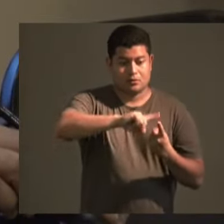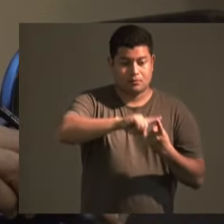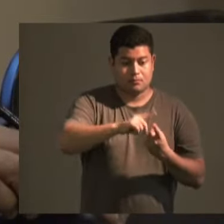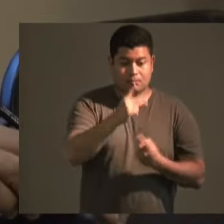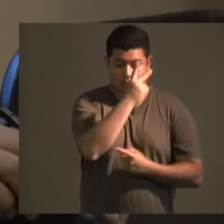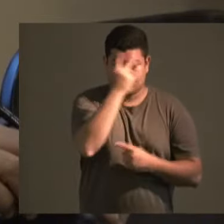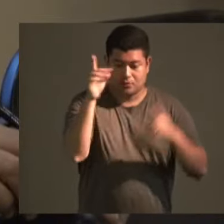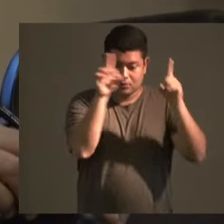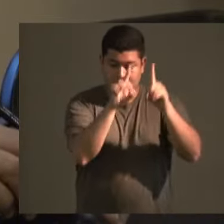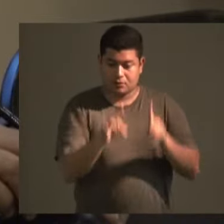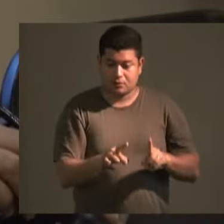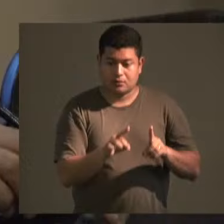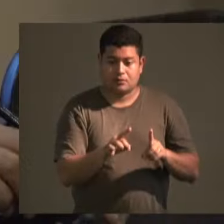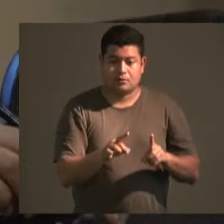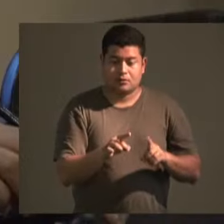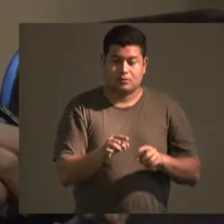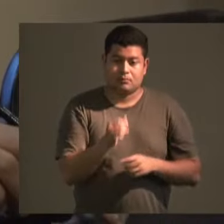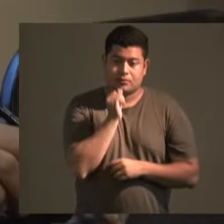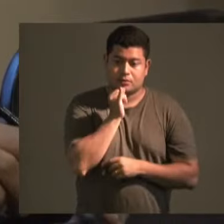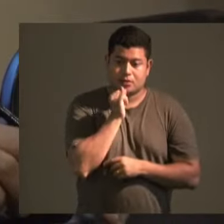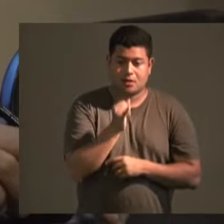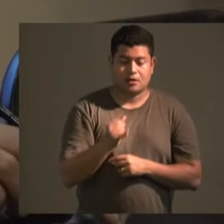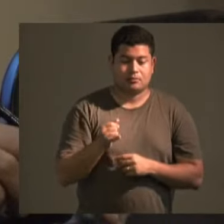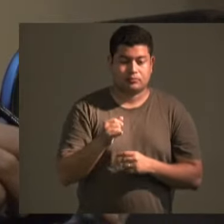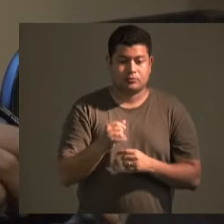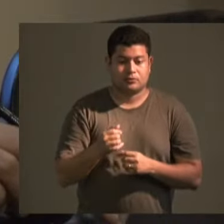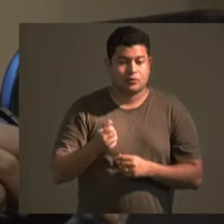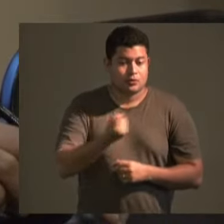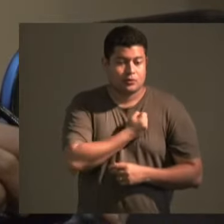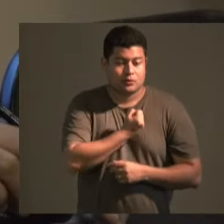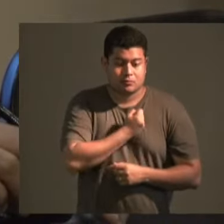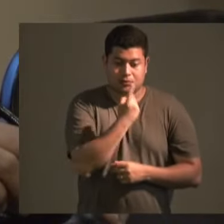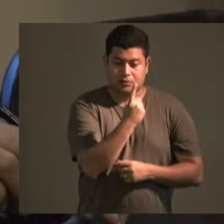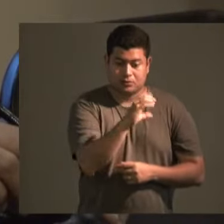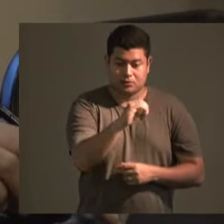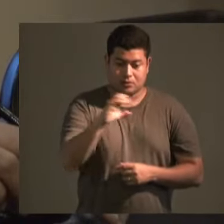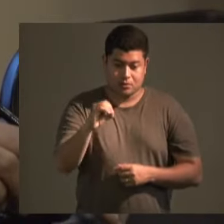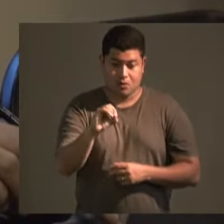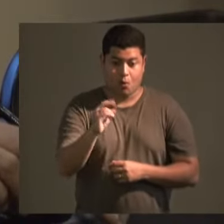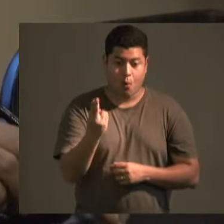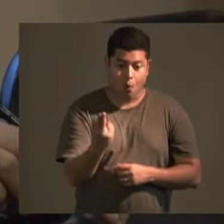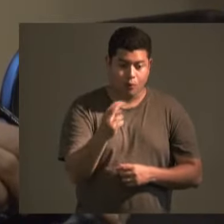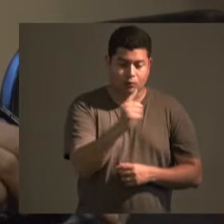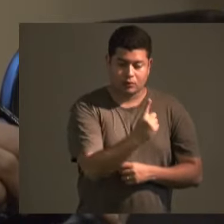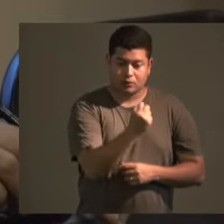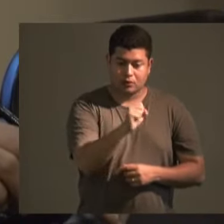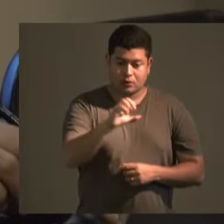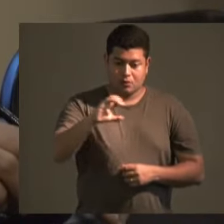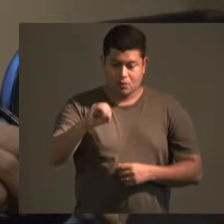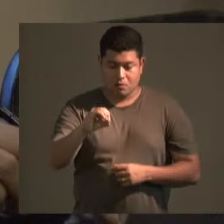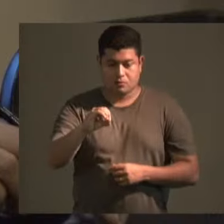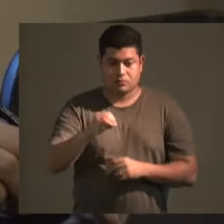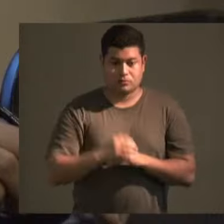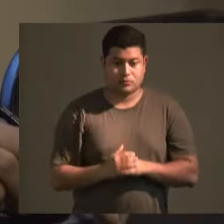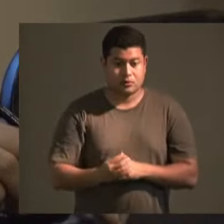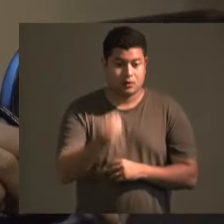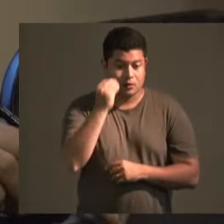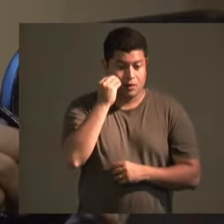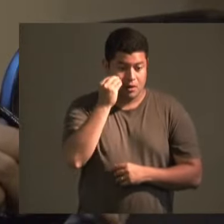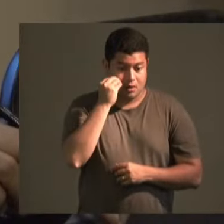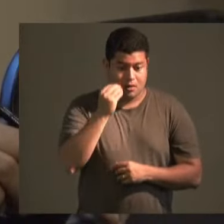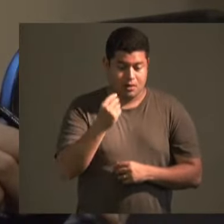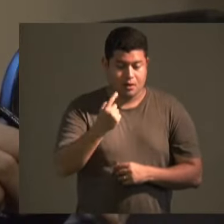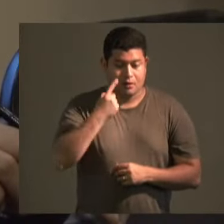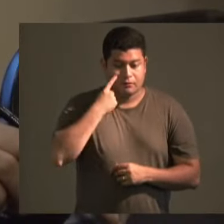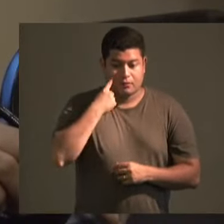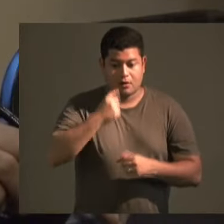os canais, tanto o DISC 100 como o DISC 180. O DISC 180, que verifica a questão da violência